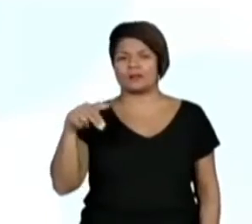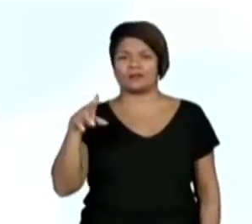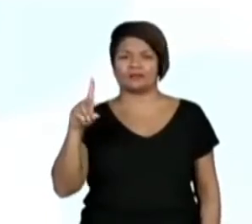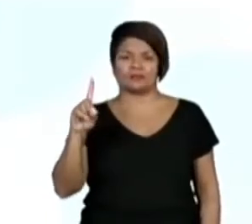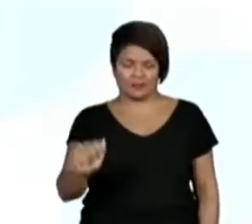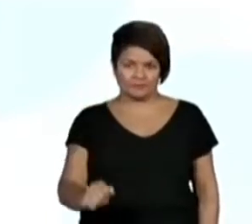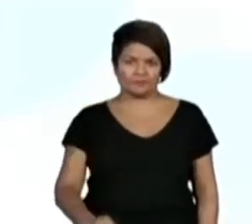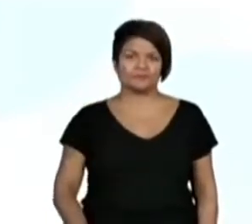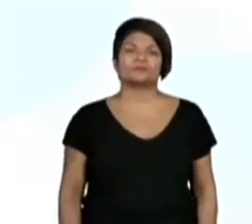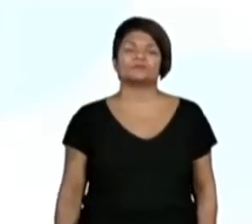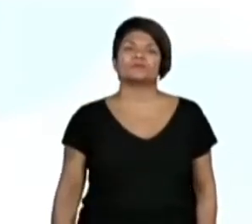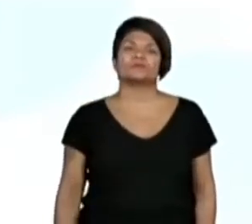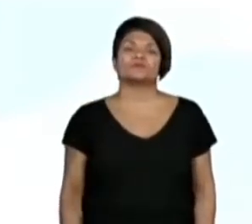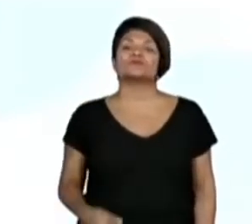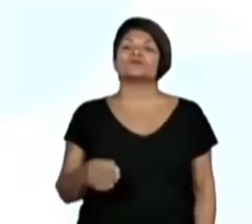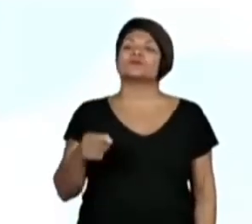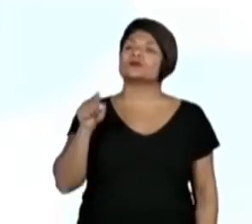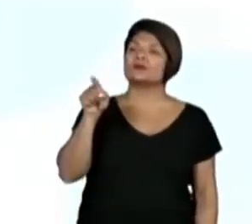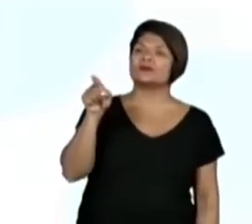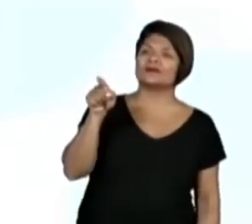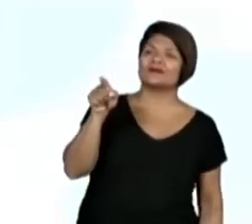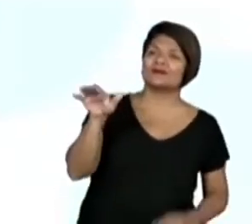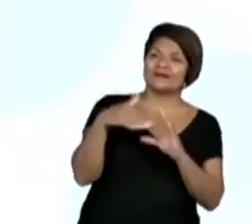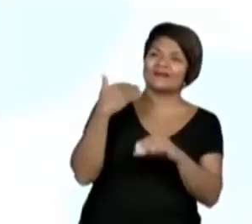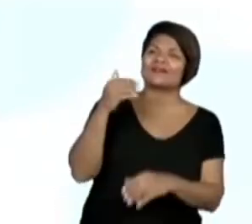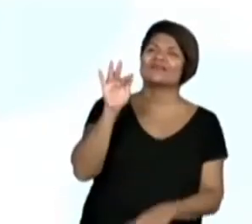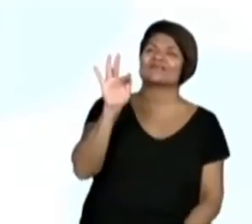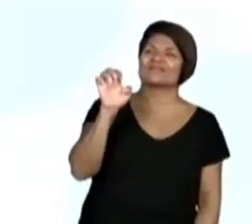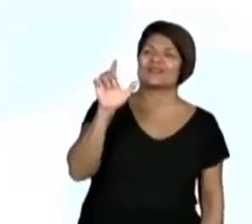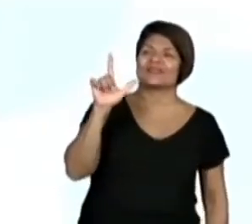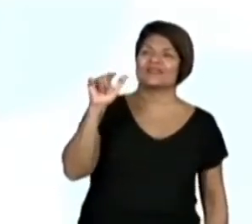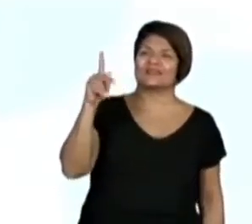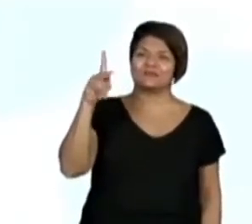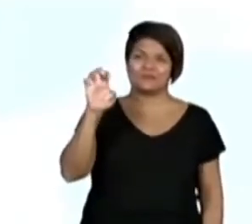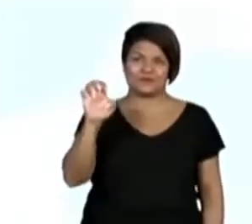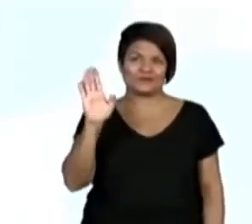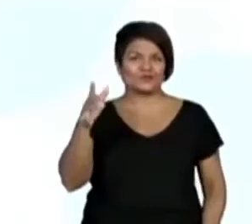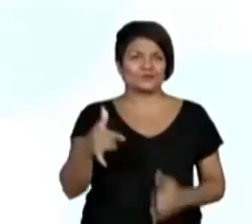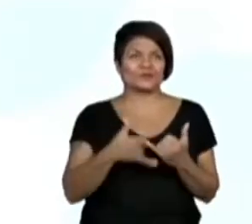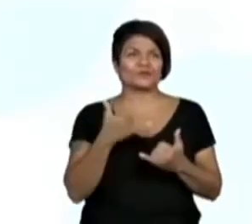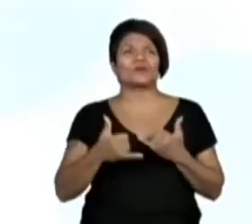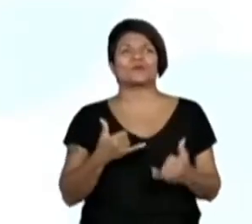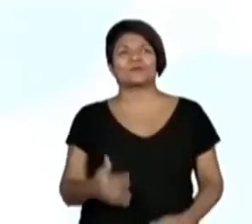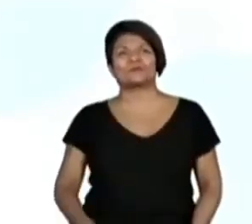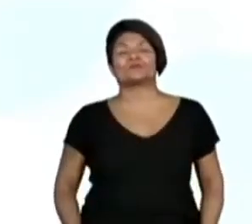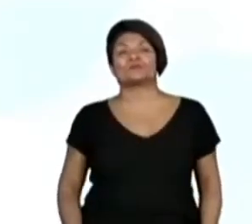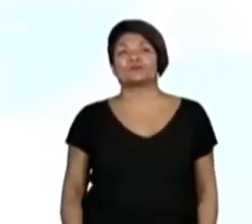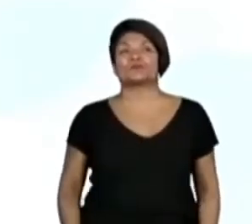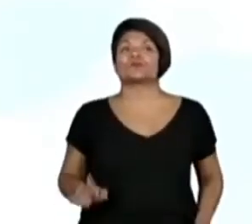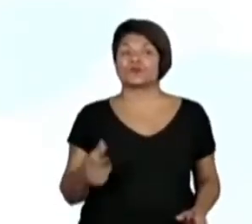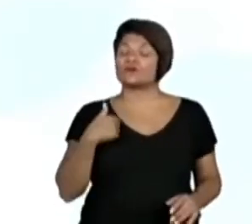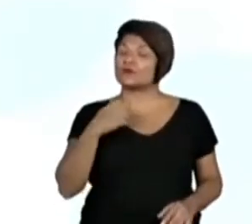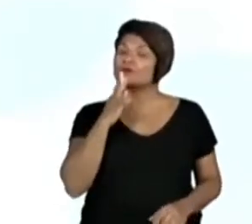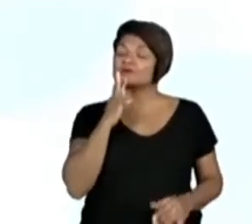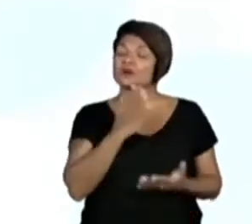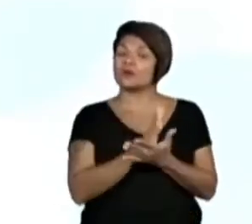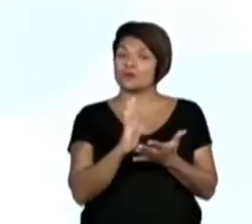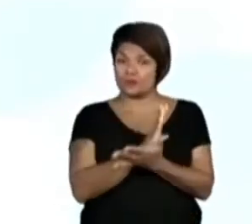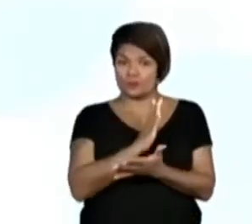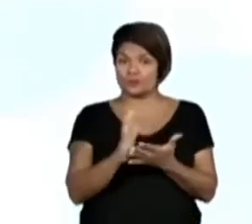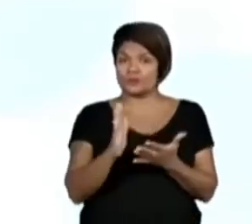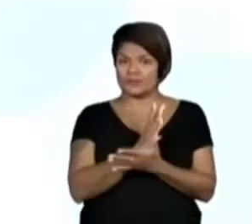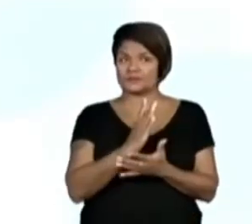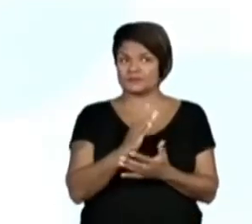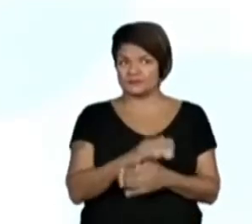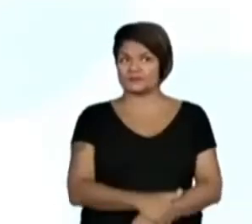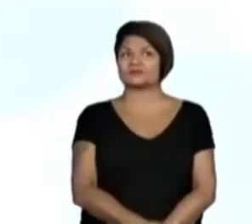Olha só, o aluno Felipe disse que até brincou, muito bem. A gente vai conhecer algumas parlendas